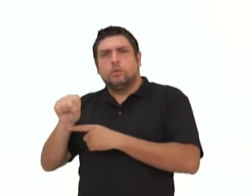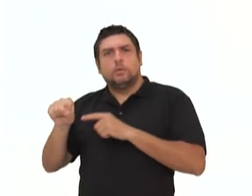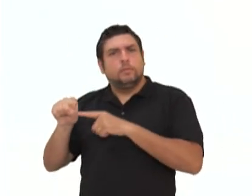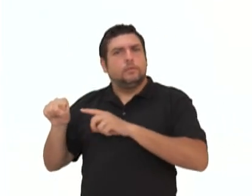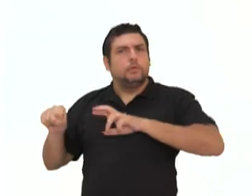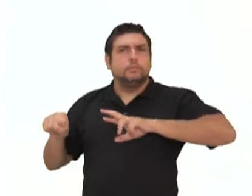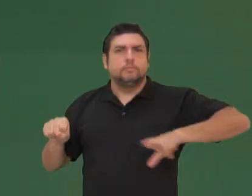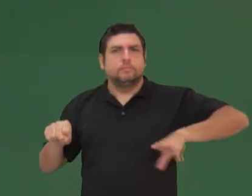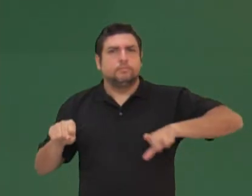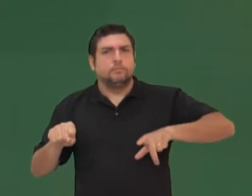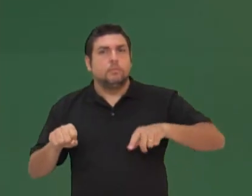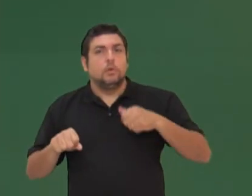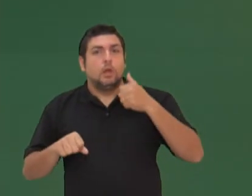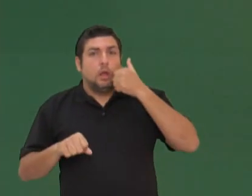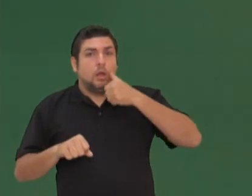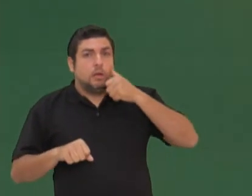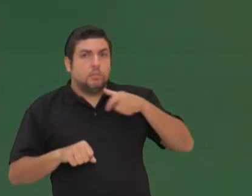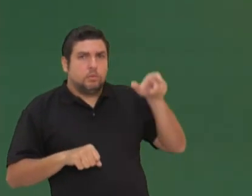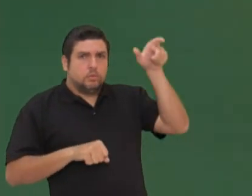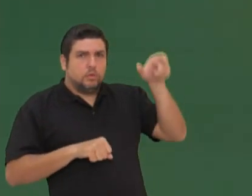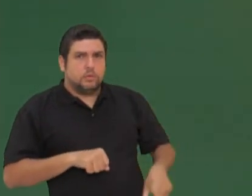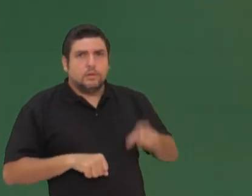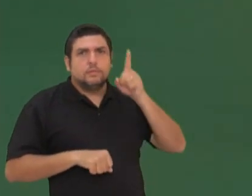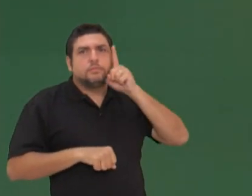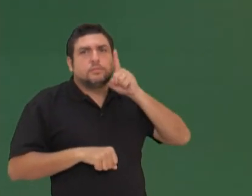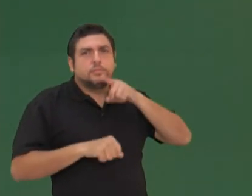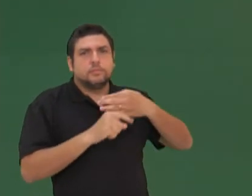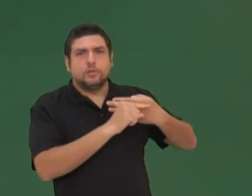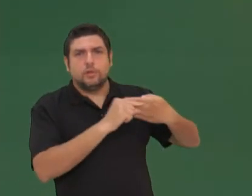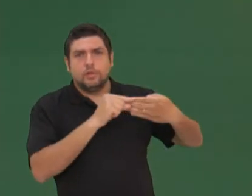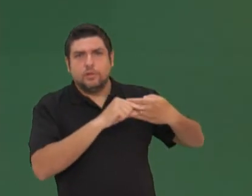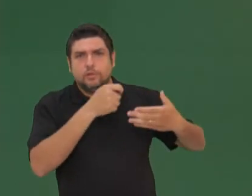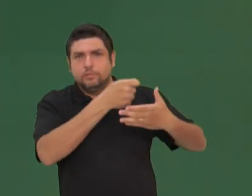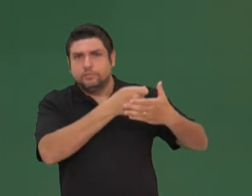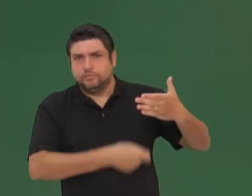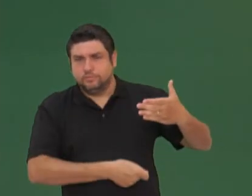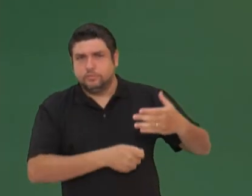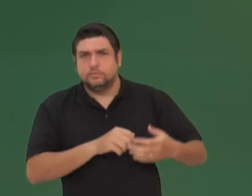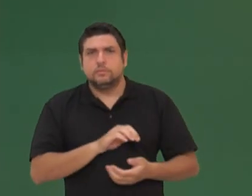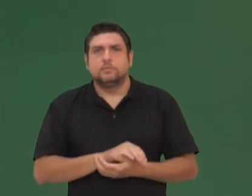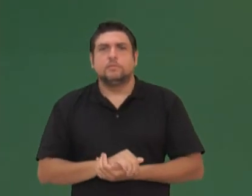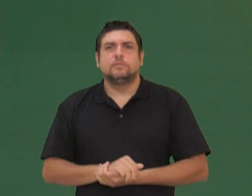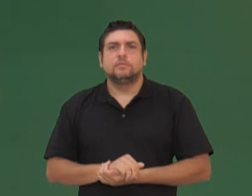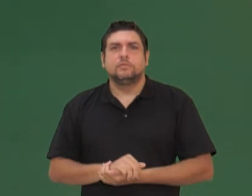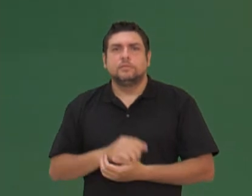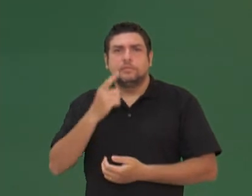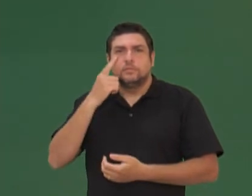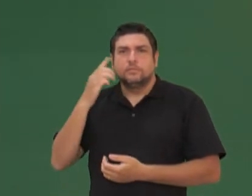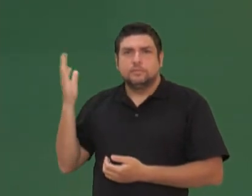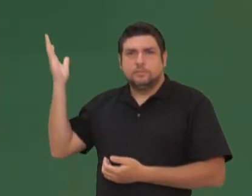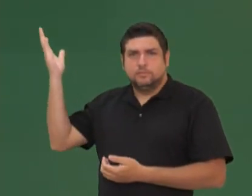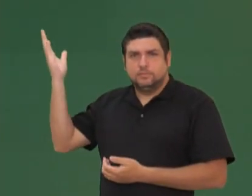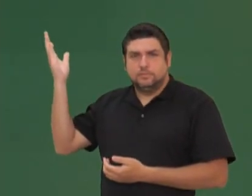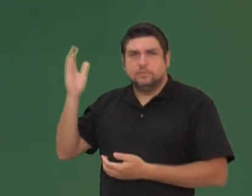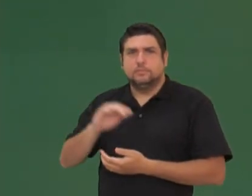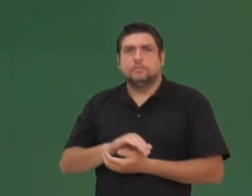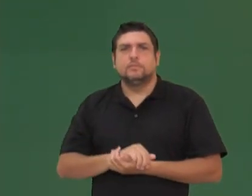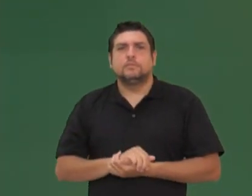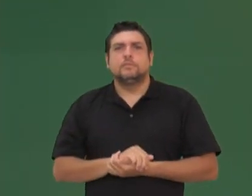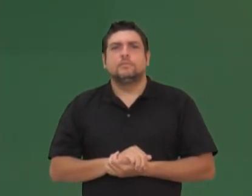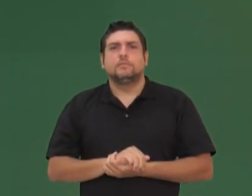estadunidense, uma escritora dos Estados Unidos, autora. O verbo poder, se pudiera vivir novamente mi vida. La discussão